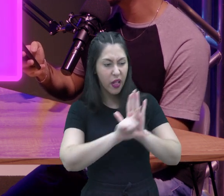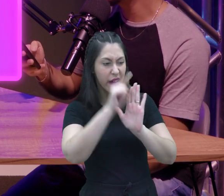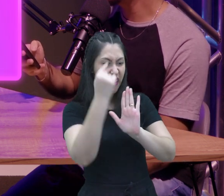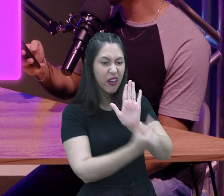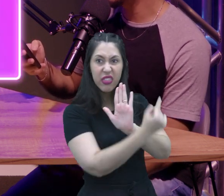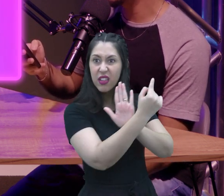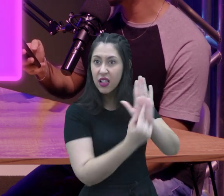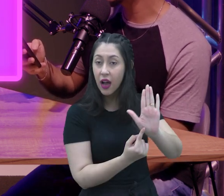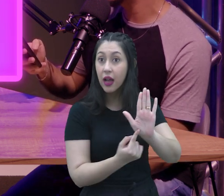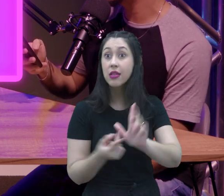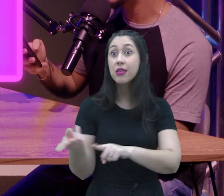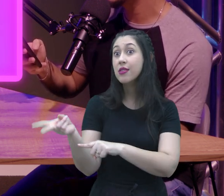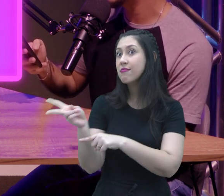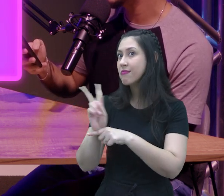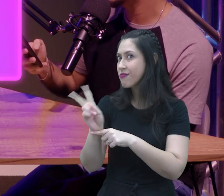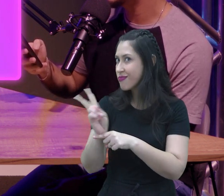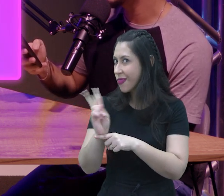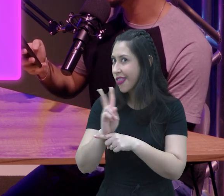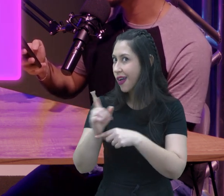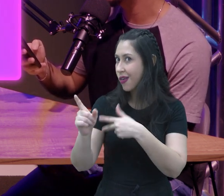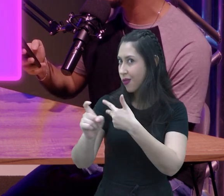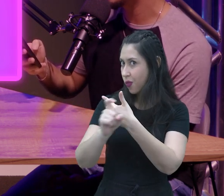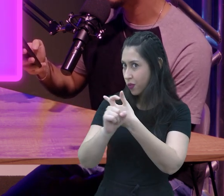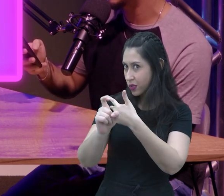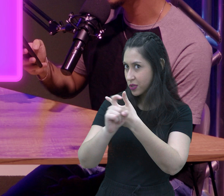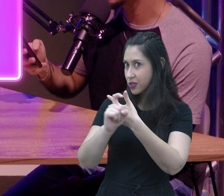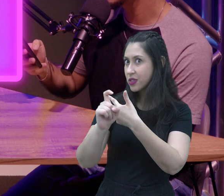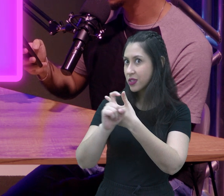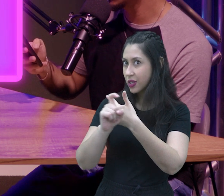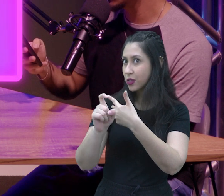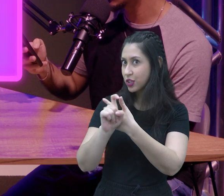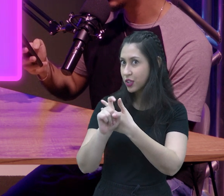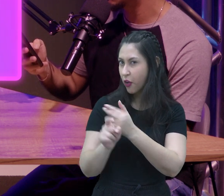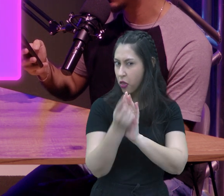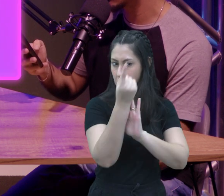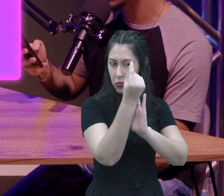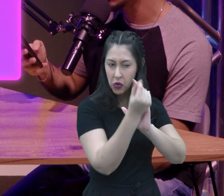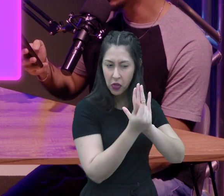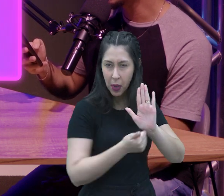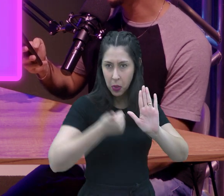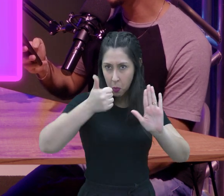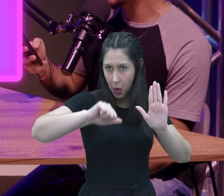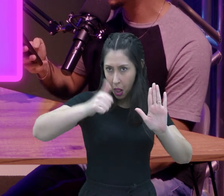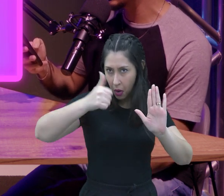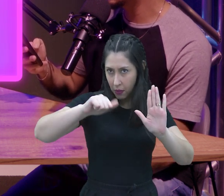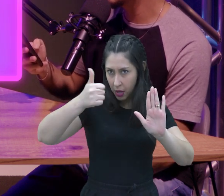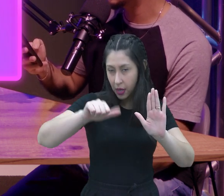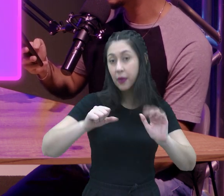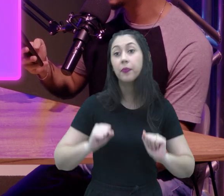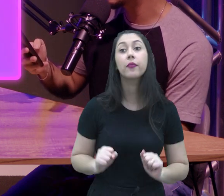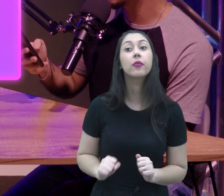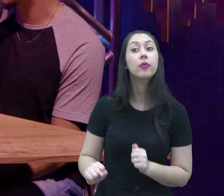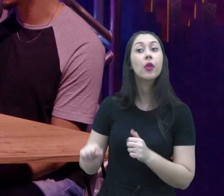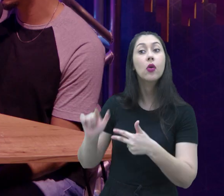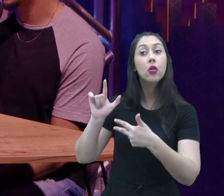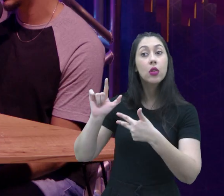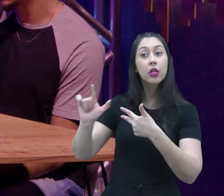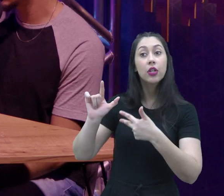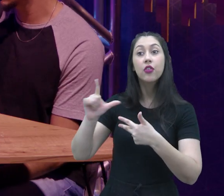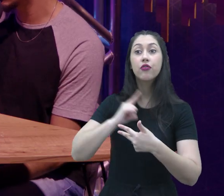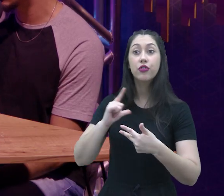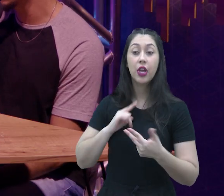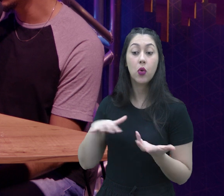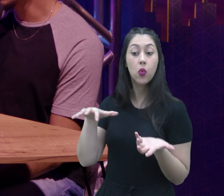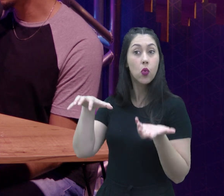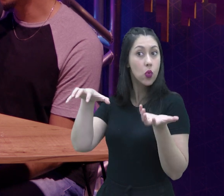leis e também fiscalizar o executivo e aprovar os orçamentos. O legislativo é exercido pelo